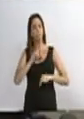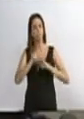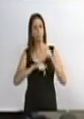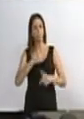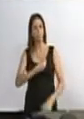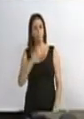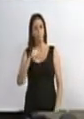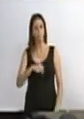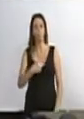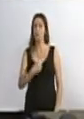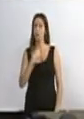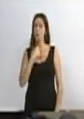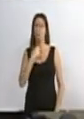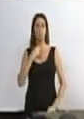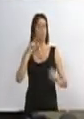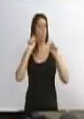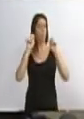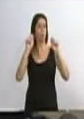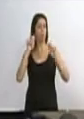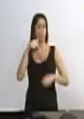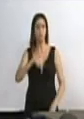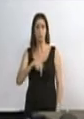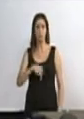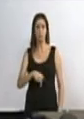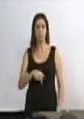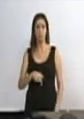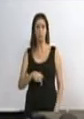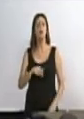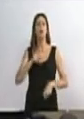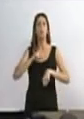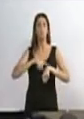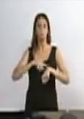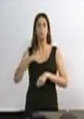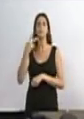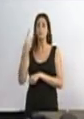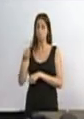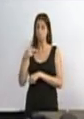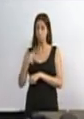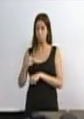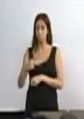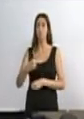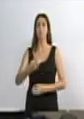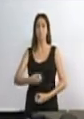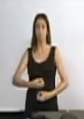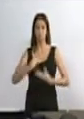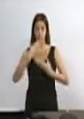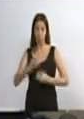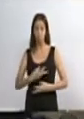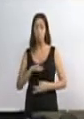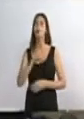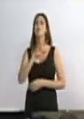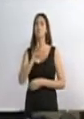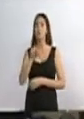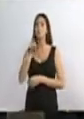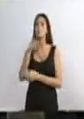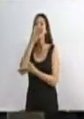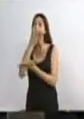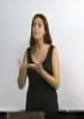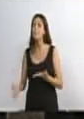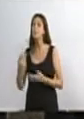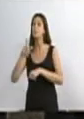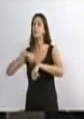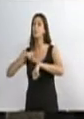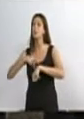não cabe essas manifestações. E segundo, todo o tempo que vocês manifestarem vão tirar do tempo do vereador, não será acrescido. Obrigado,